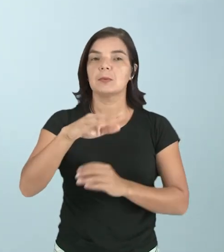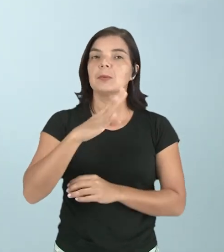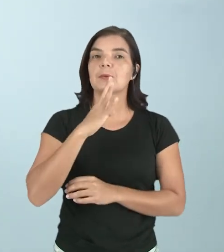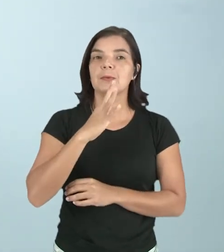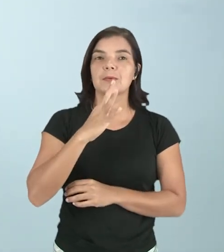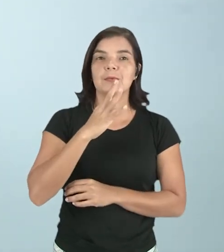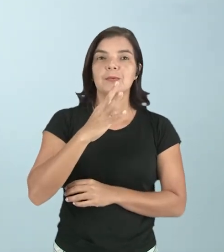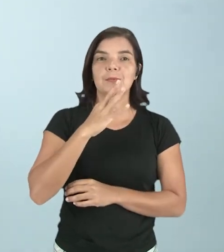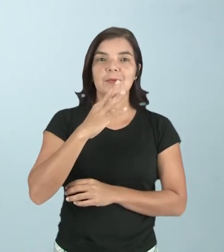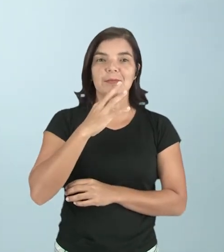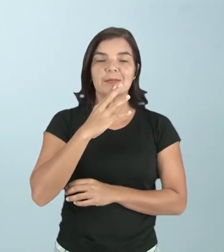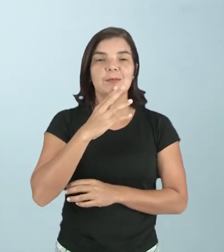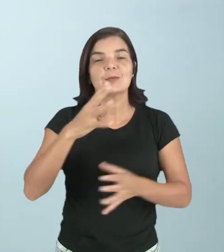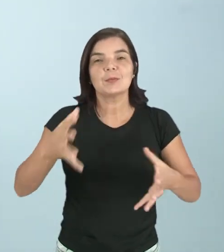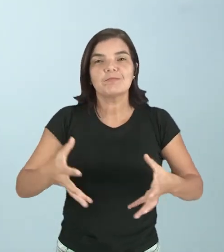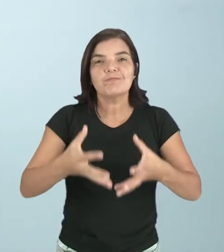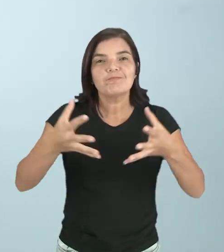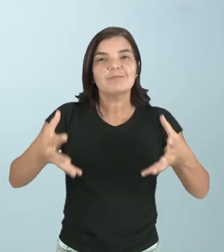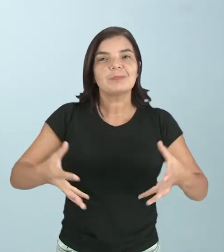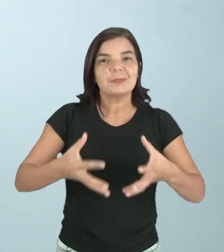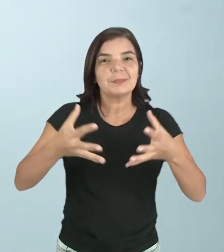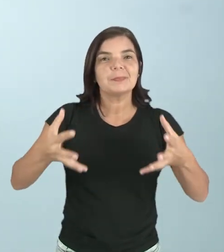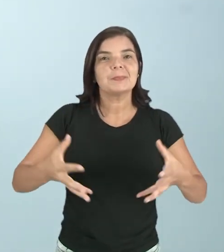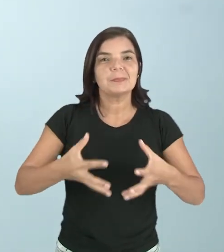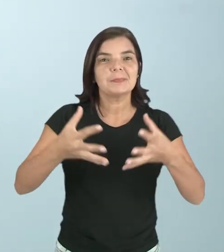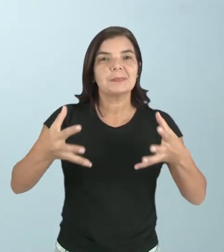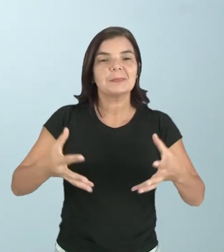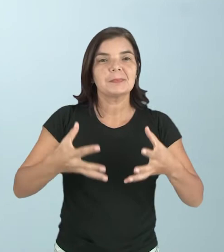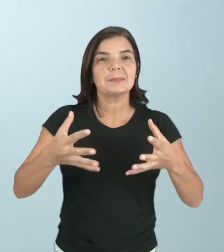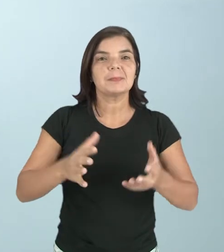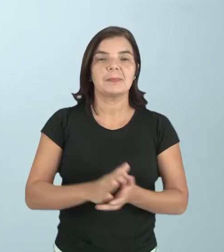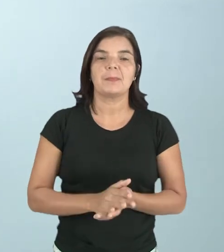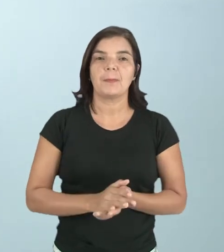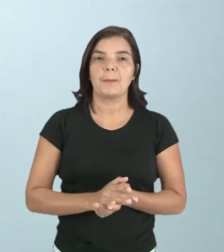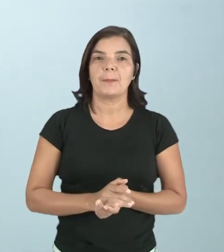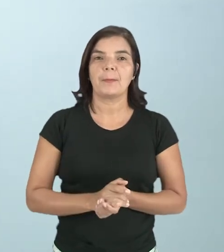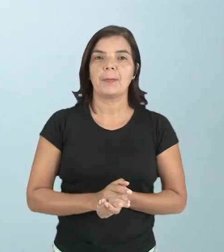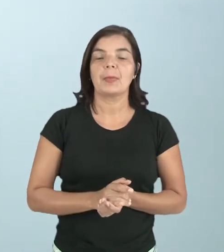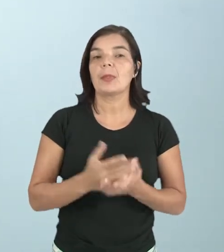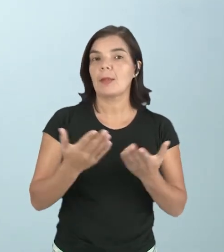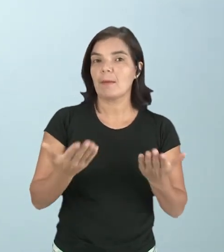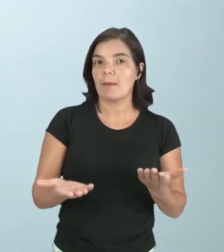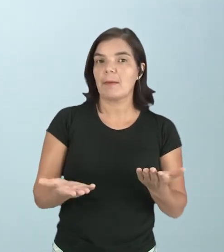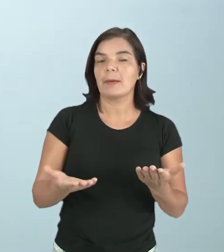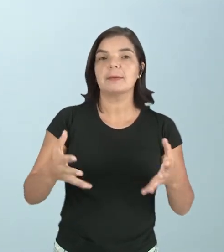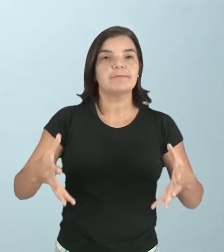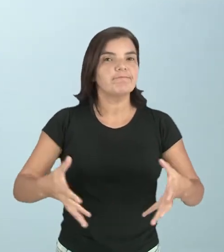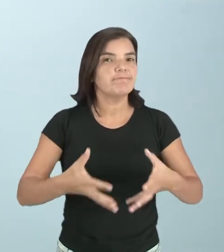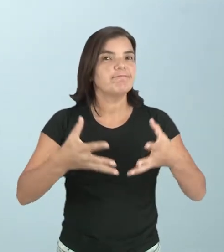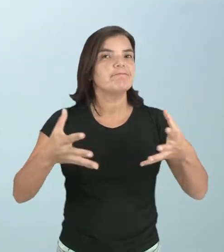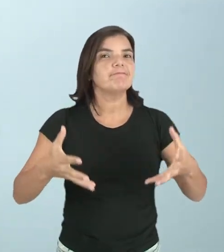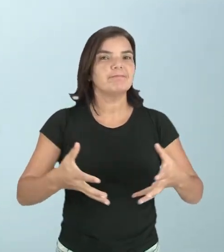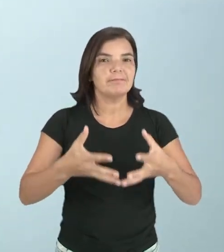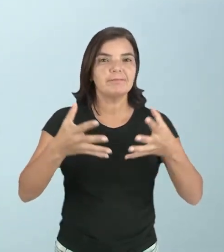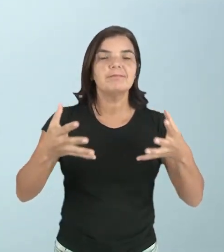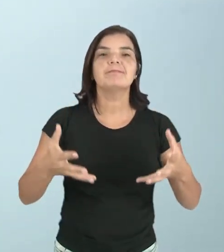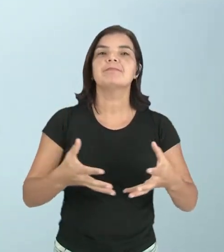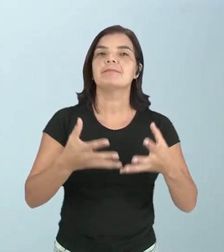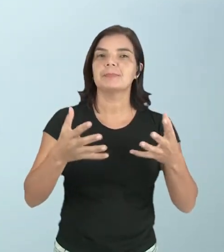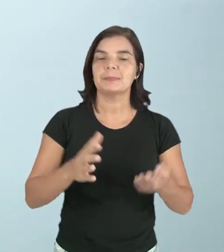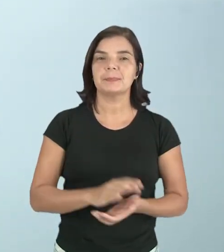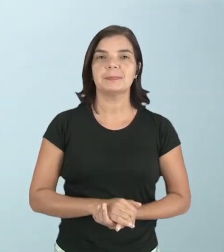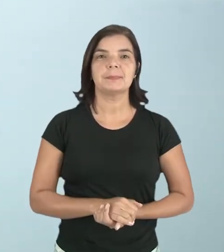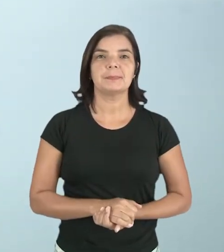conhecida como verdura, é uma verdura. Então, a alface. Então, essa é a alface.